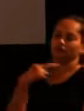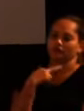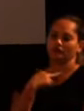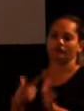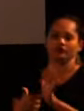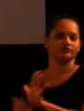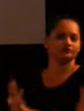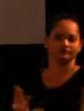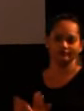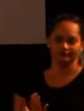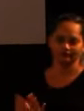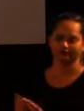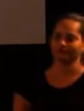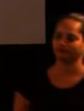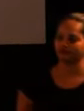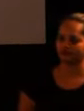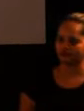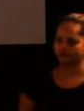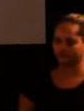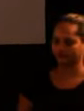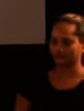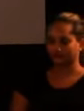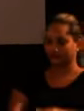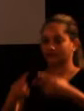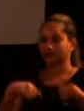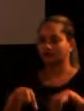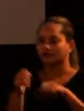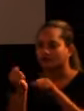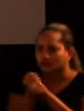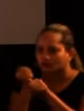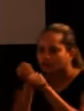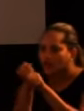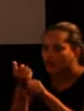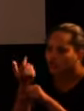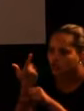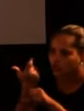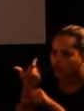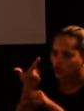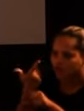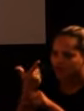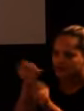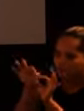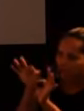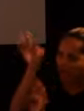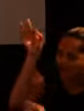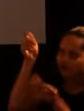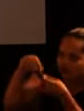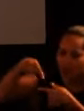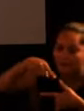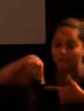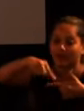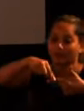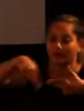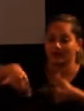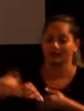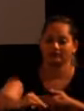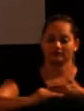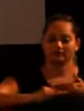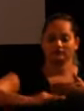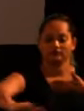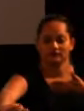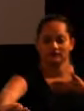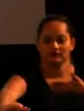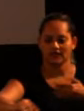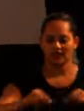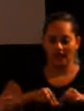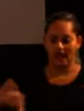querendo demonstrar. Aí a gente botou um prédio ali de 12 metros, que nos estudos que a gente fez, a gente chegou que seria uma altura que não